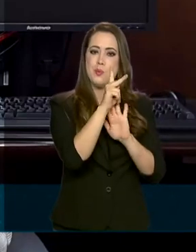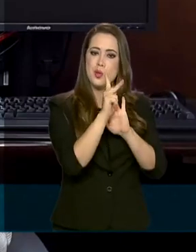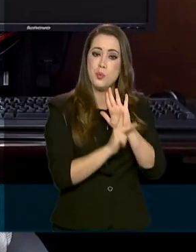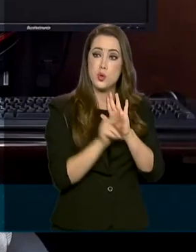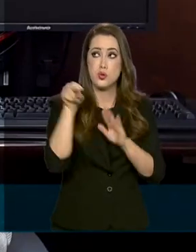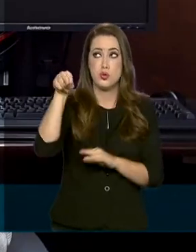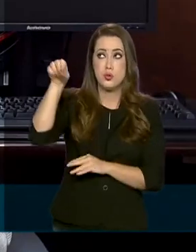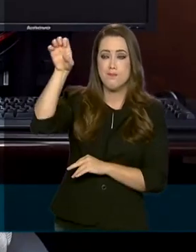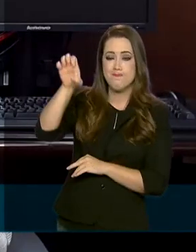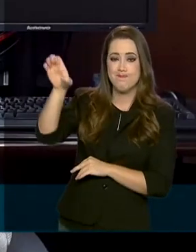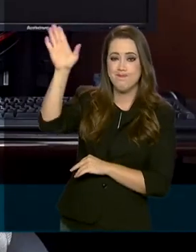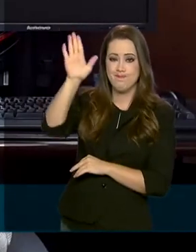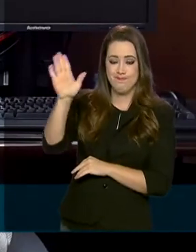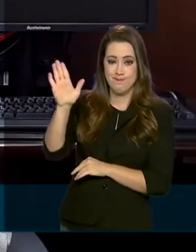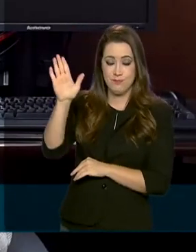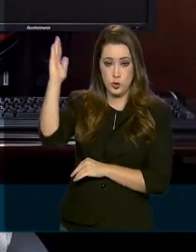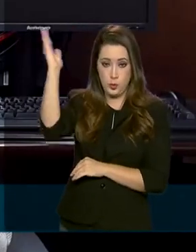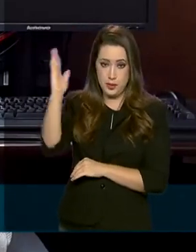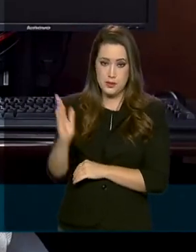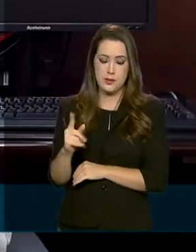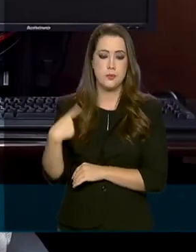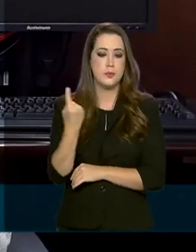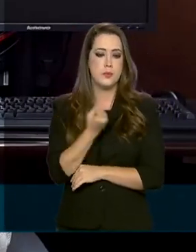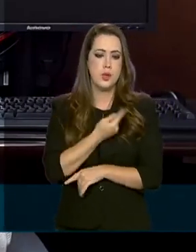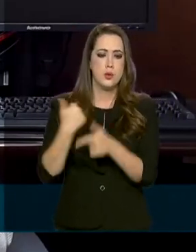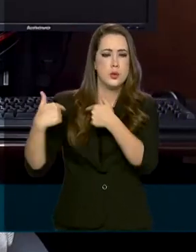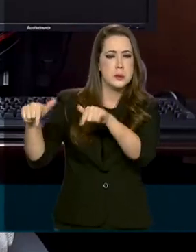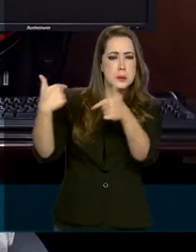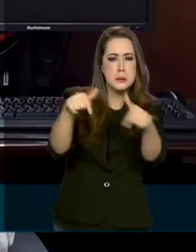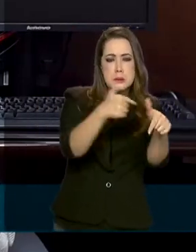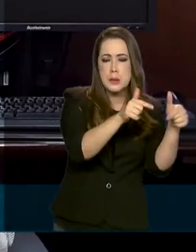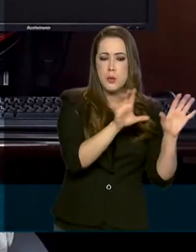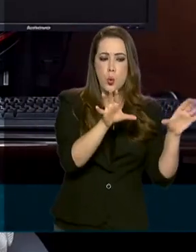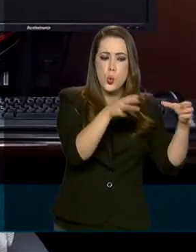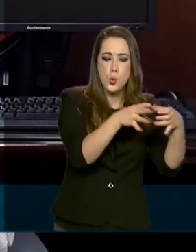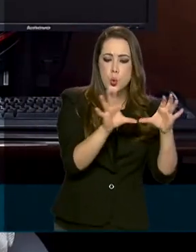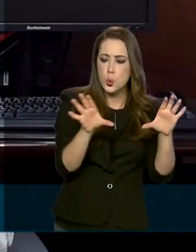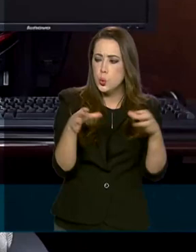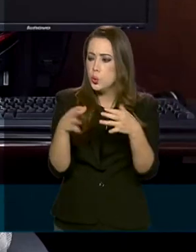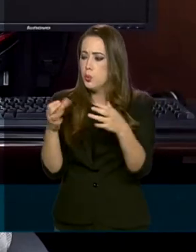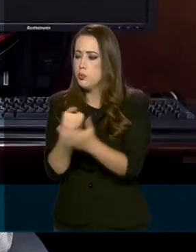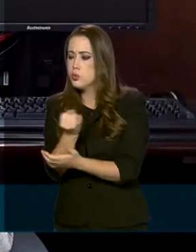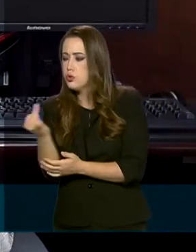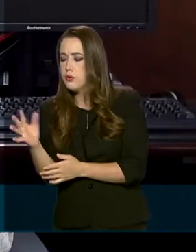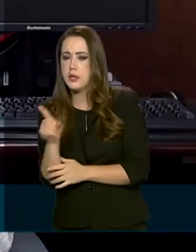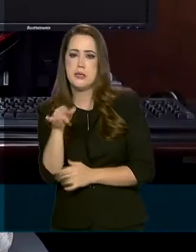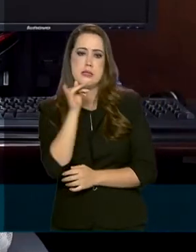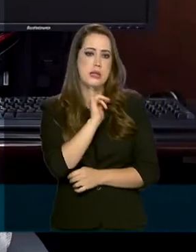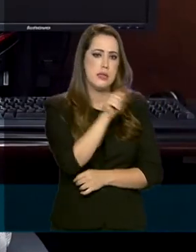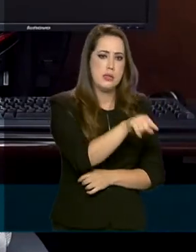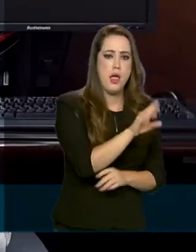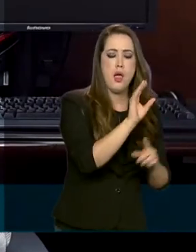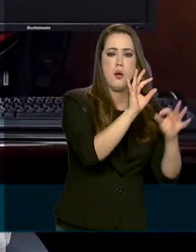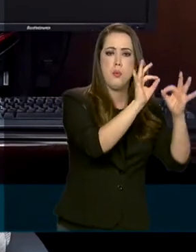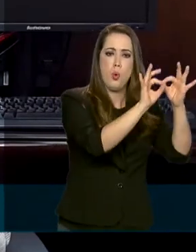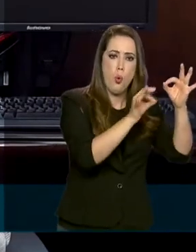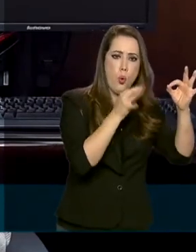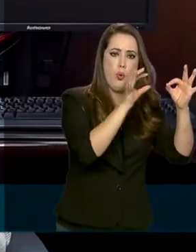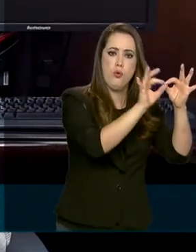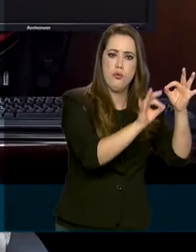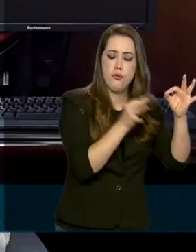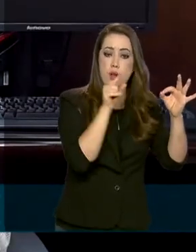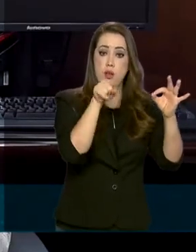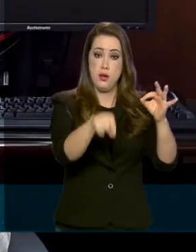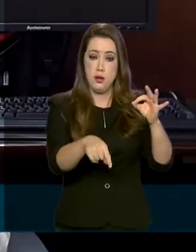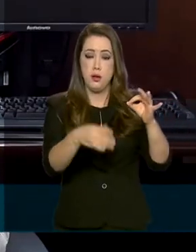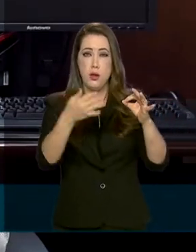Nordeste brasileiro. E atuaremos em várias cadeias produtivas, como a ovinocultura, caprinocultura,